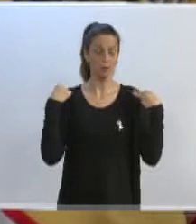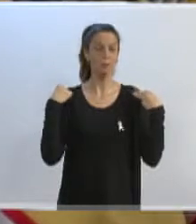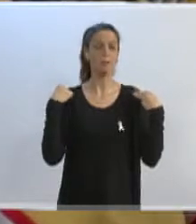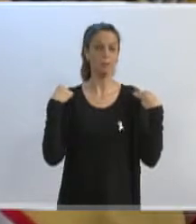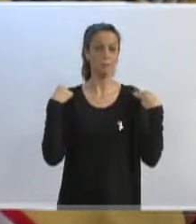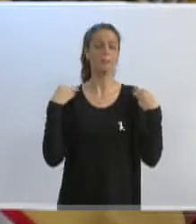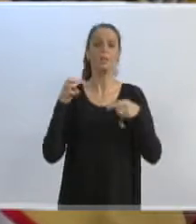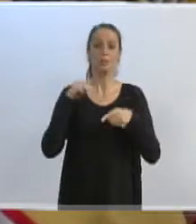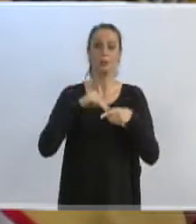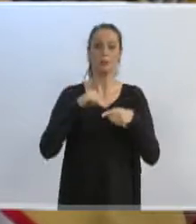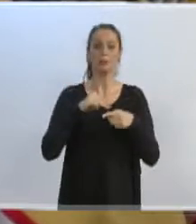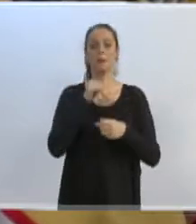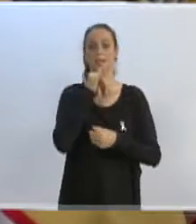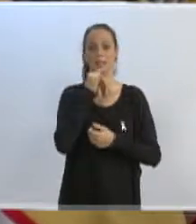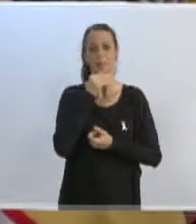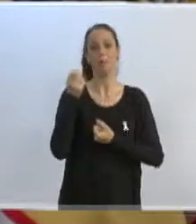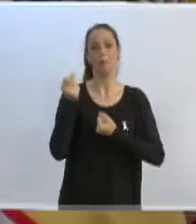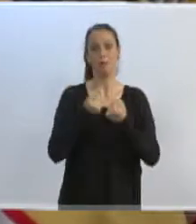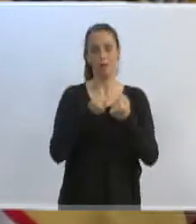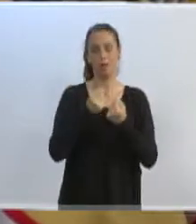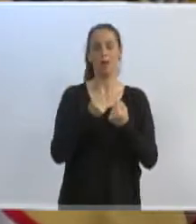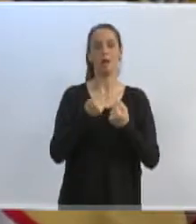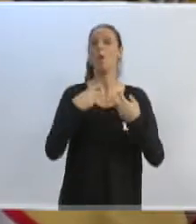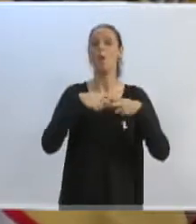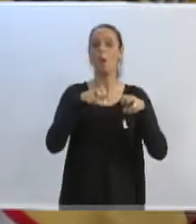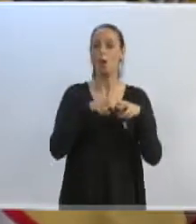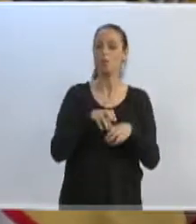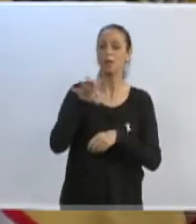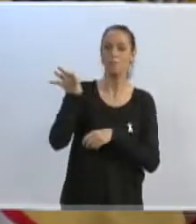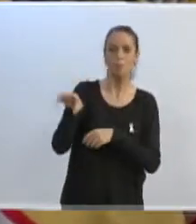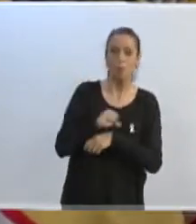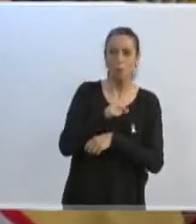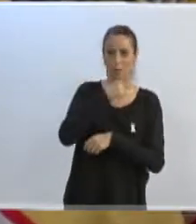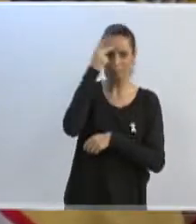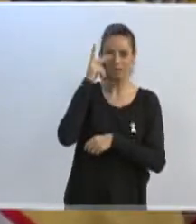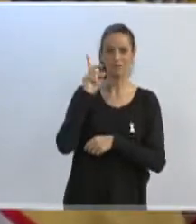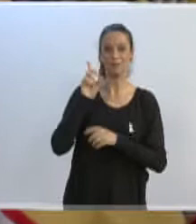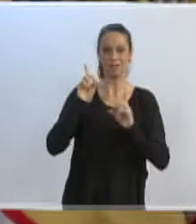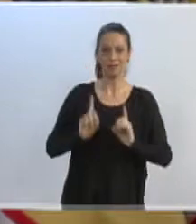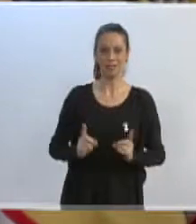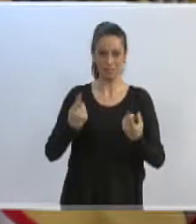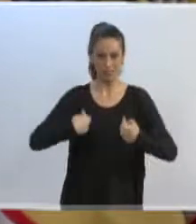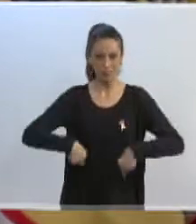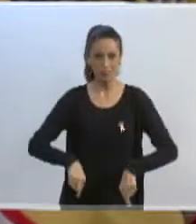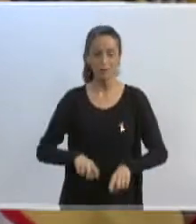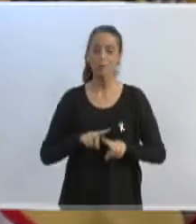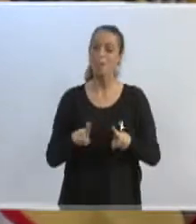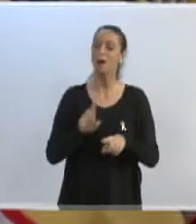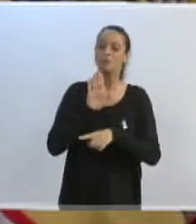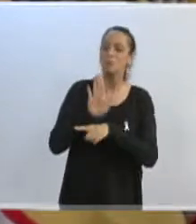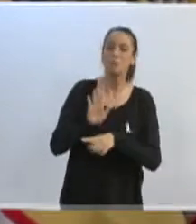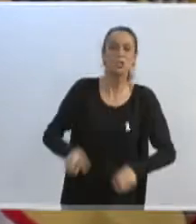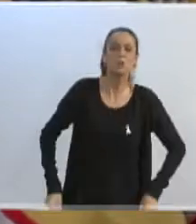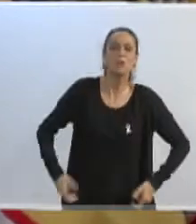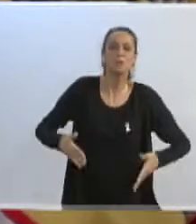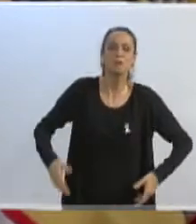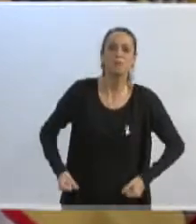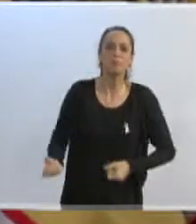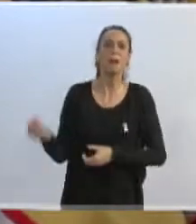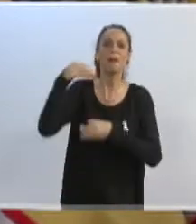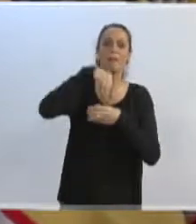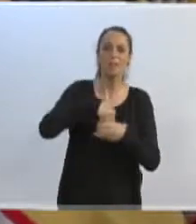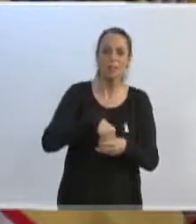ele para na residência do deficiente físico, ele não auxilia o deficiente físico, no caso um cadeirante, na transferência da cadeira de roda para o